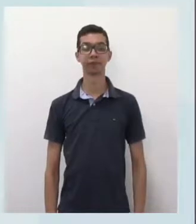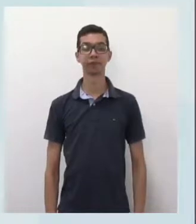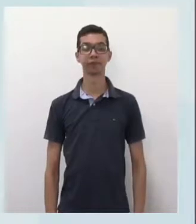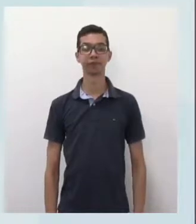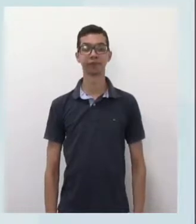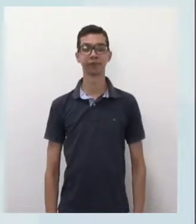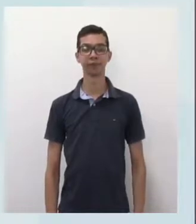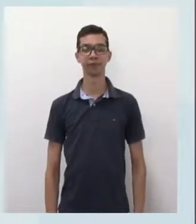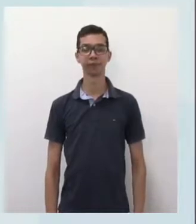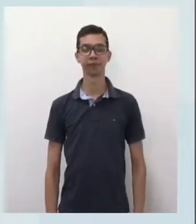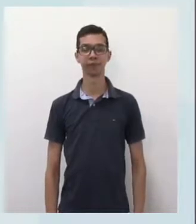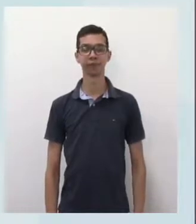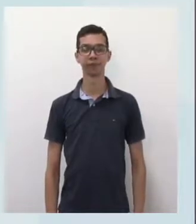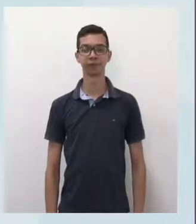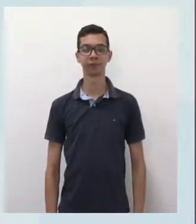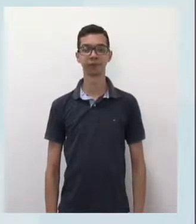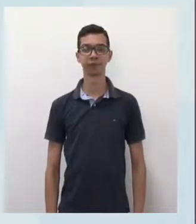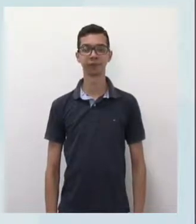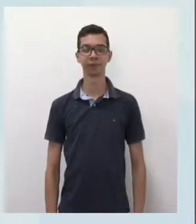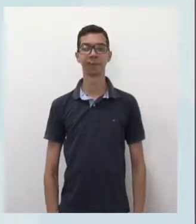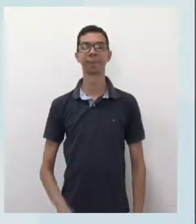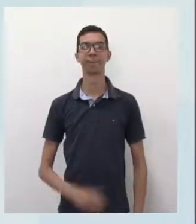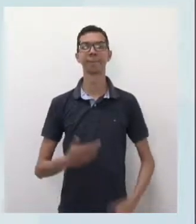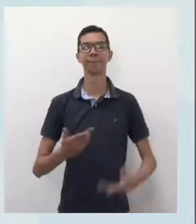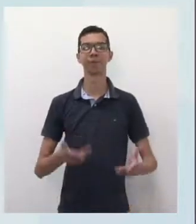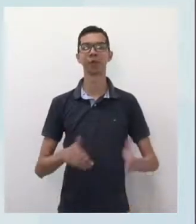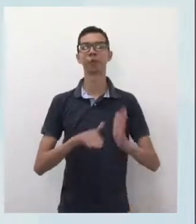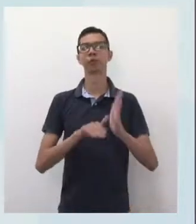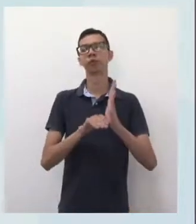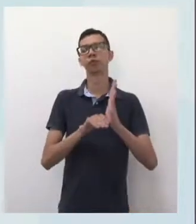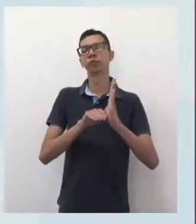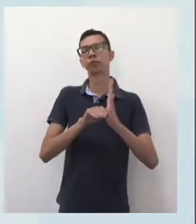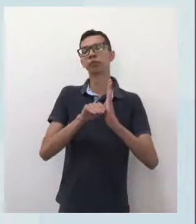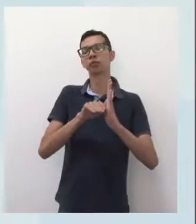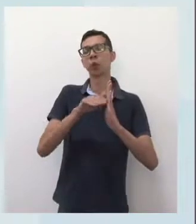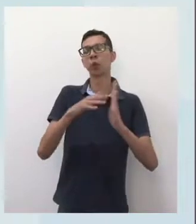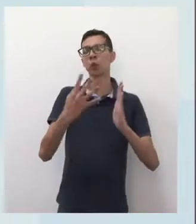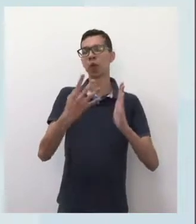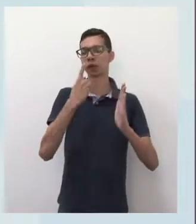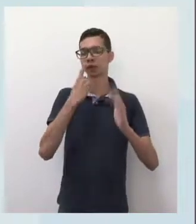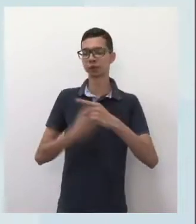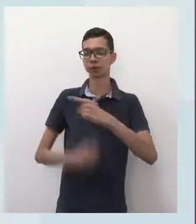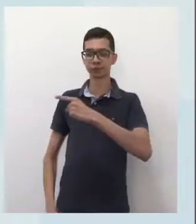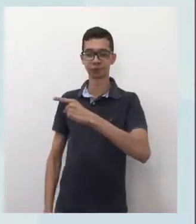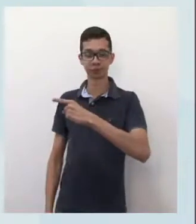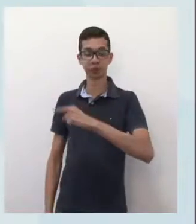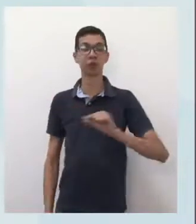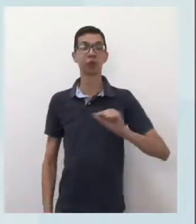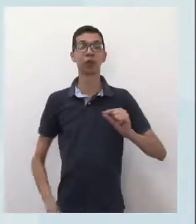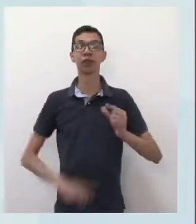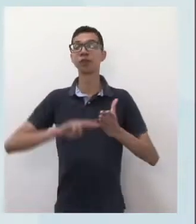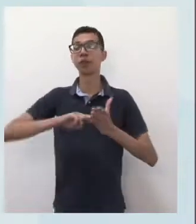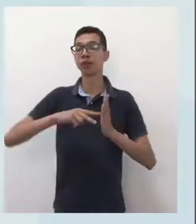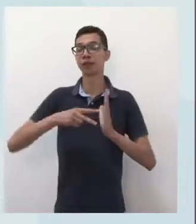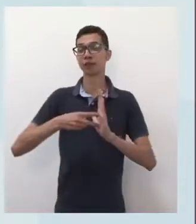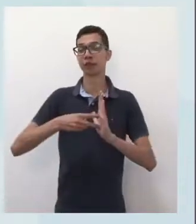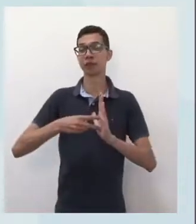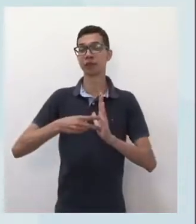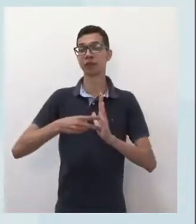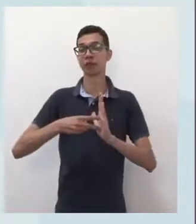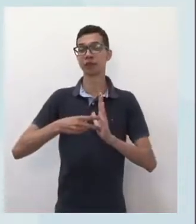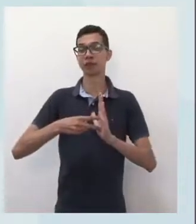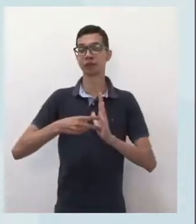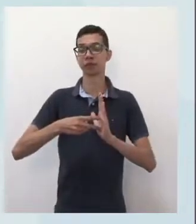Tudo bem. Nível 4, né? Ó, nível 4 quer dizer que ele está mais para